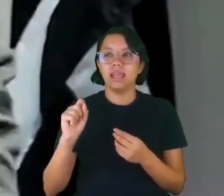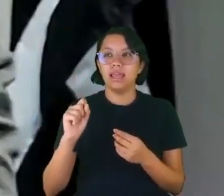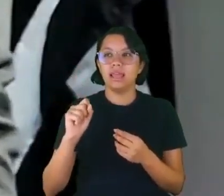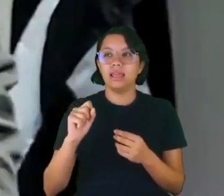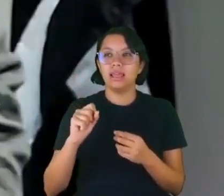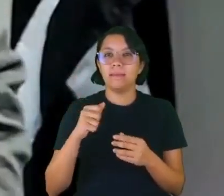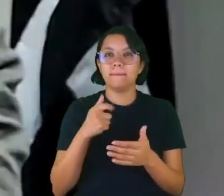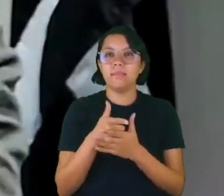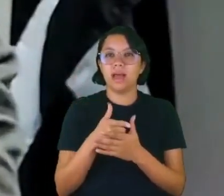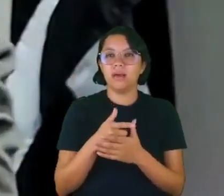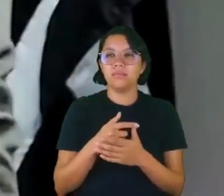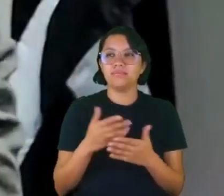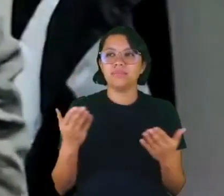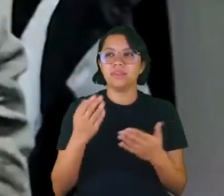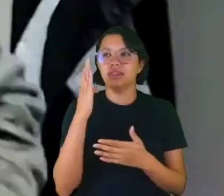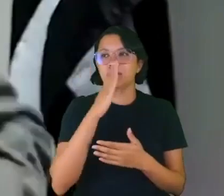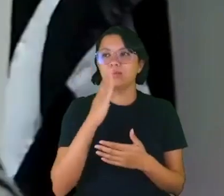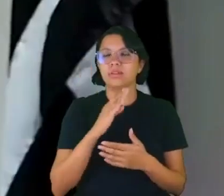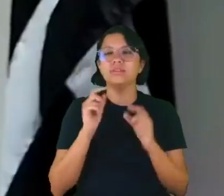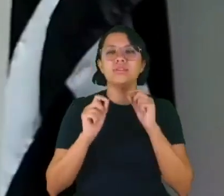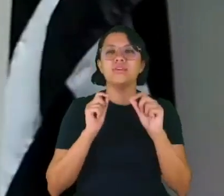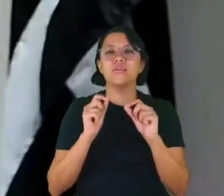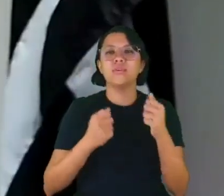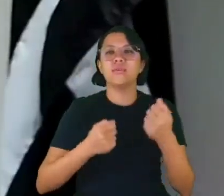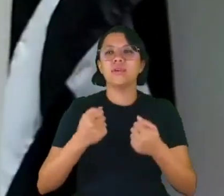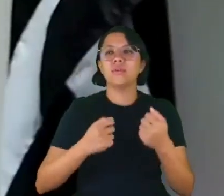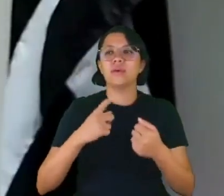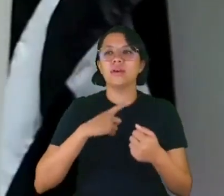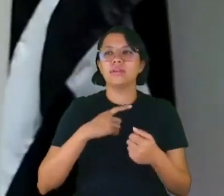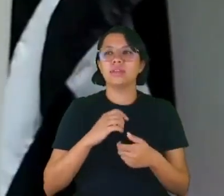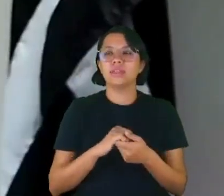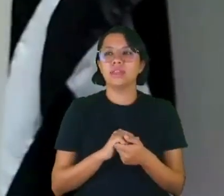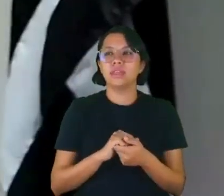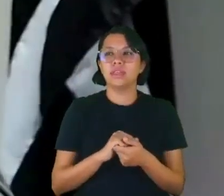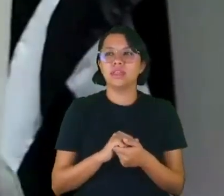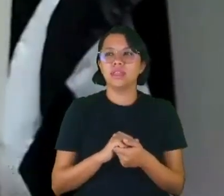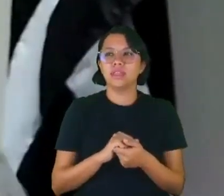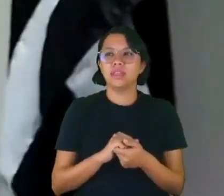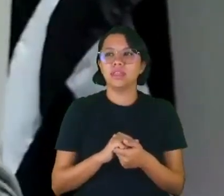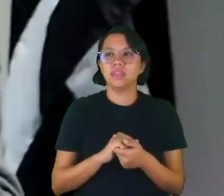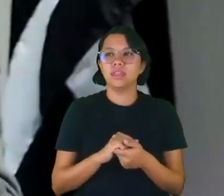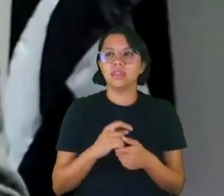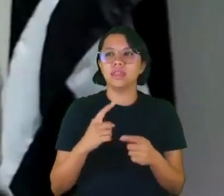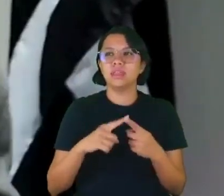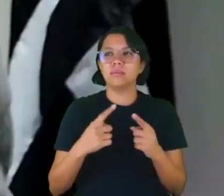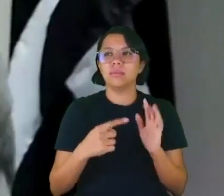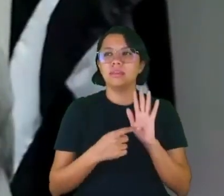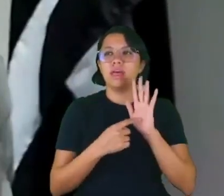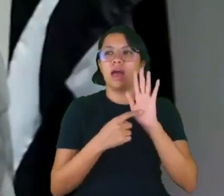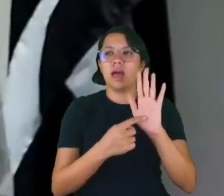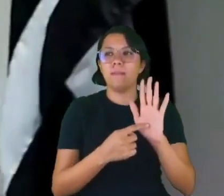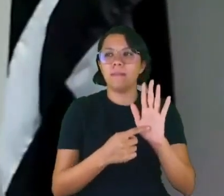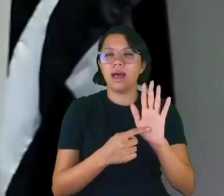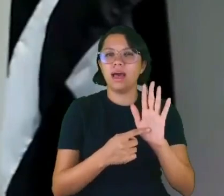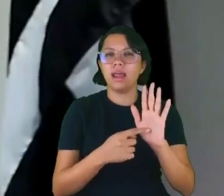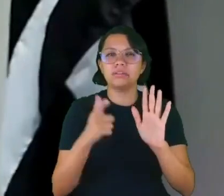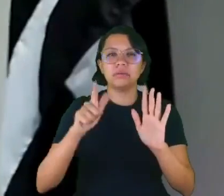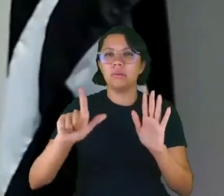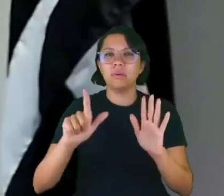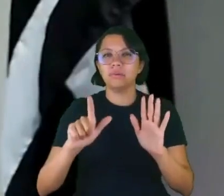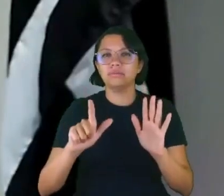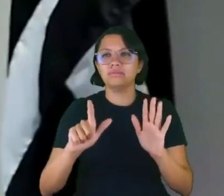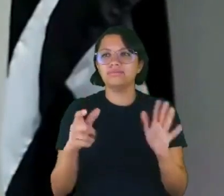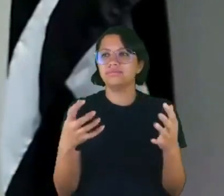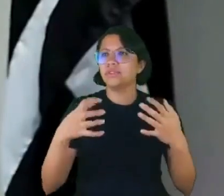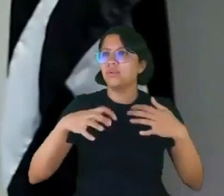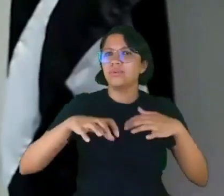um outro carro, mas eu quero saber qual é o carro que tem. Eu não quero a propaganda da Volkswagen, eu quero saber qual é o que tem. Mas